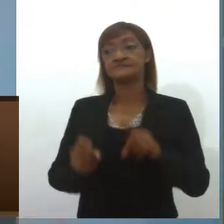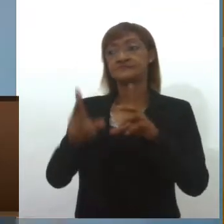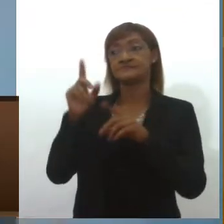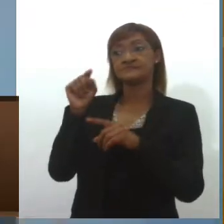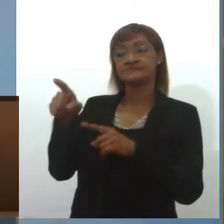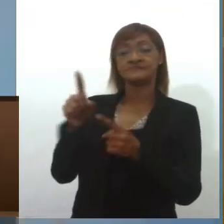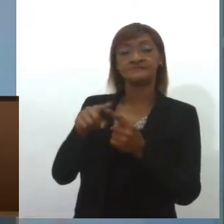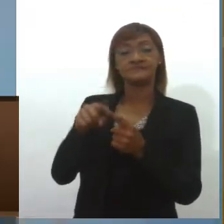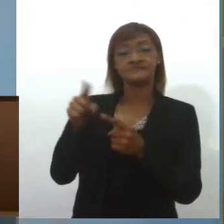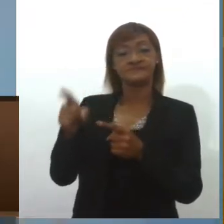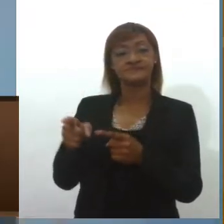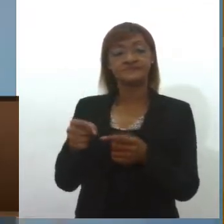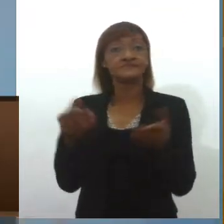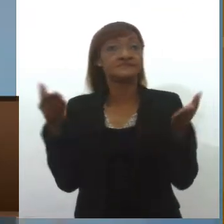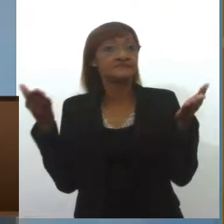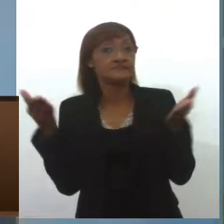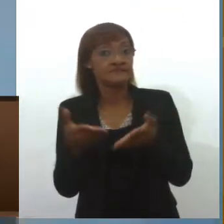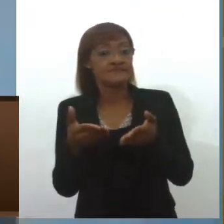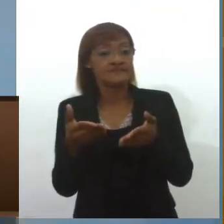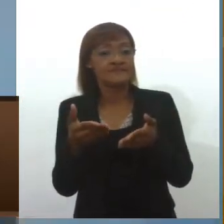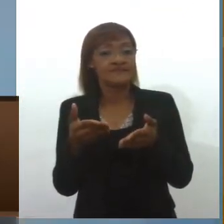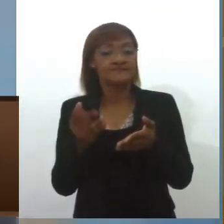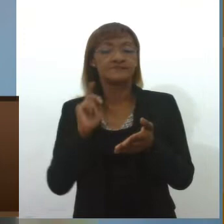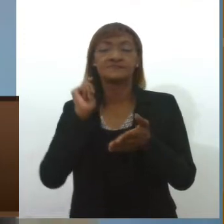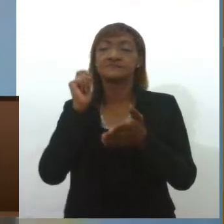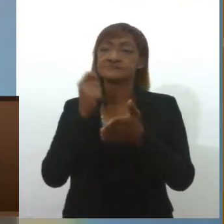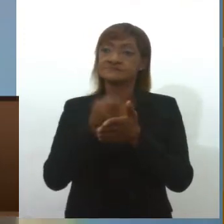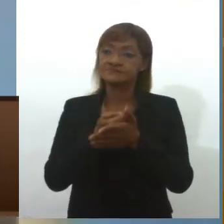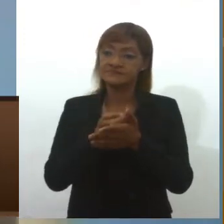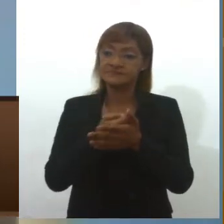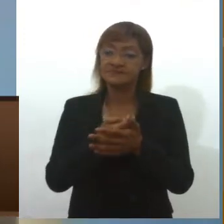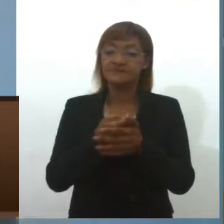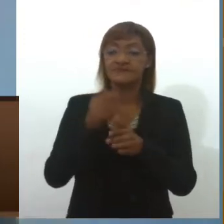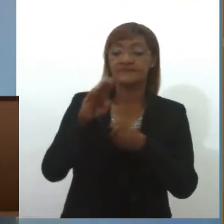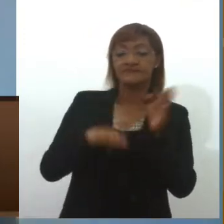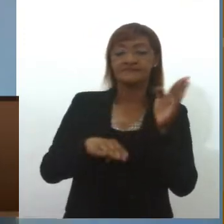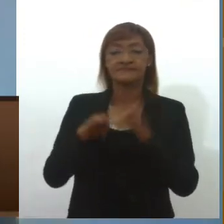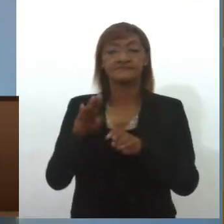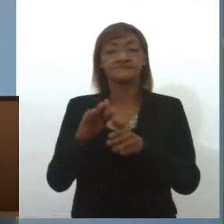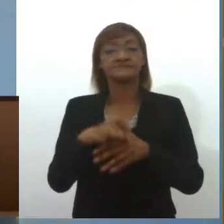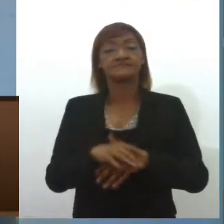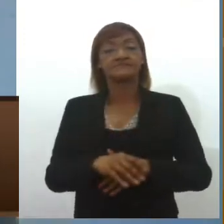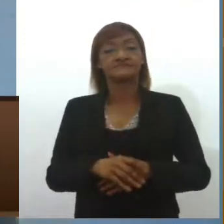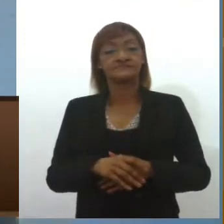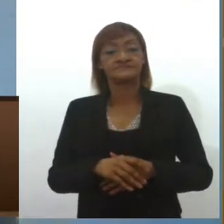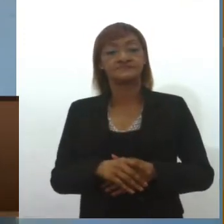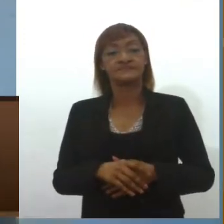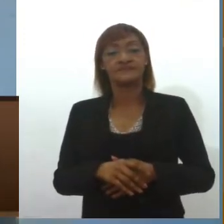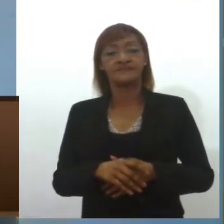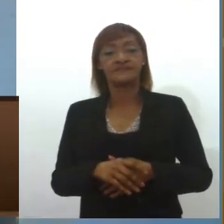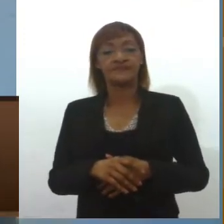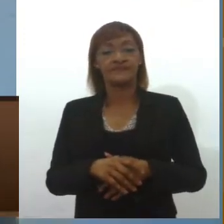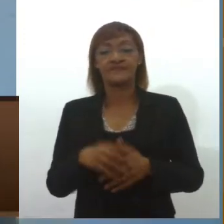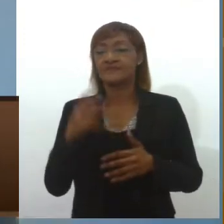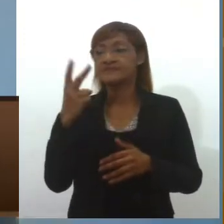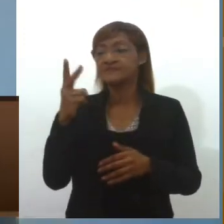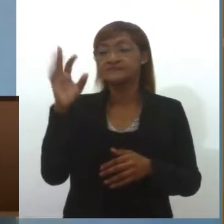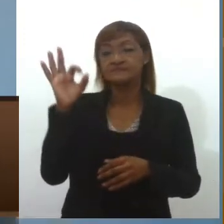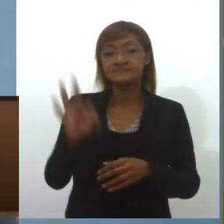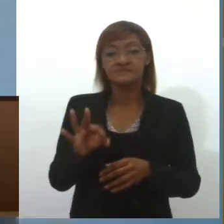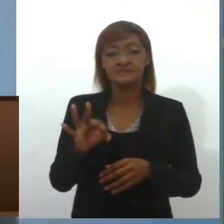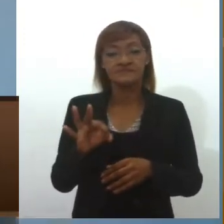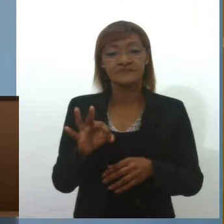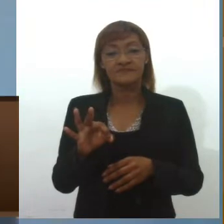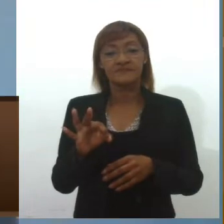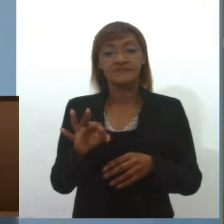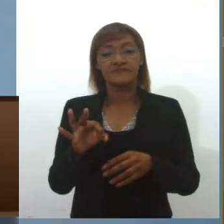ele agora vai pagar a taxa Selic e, às vezes, pouco mais. Antes, com a Selic a 2%, o custo